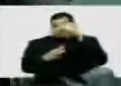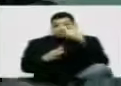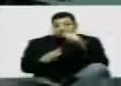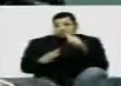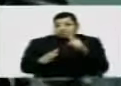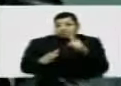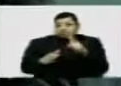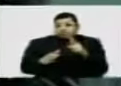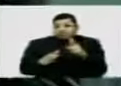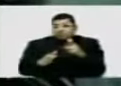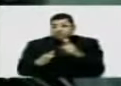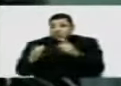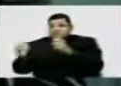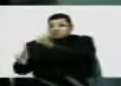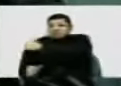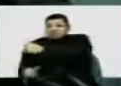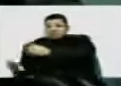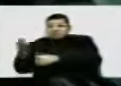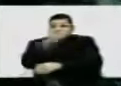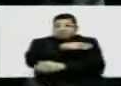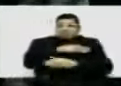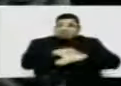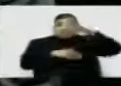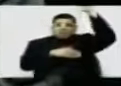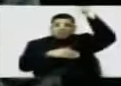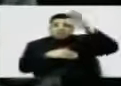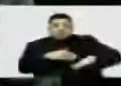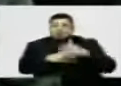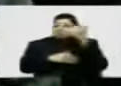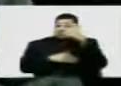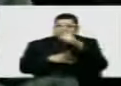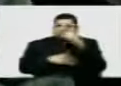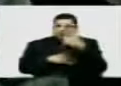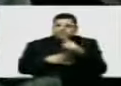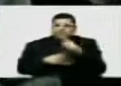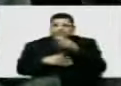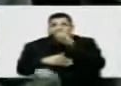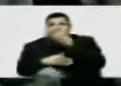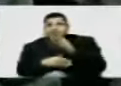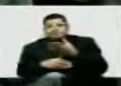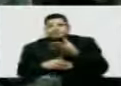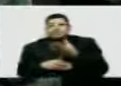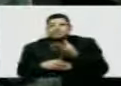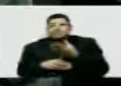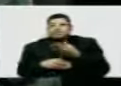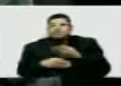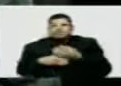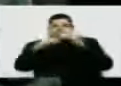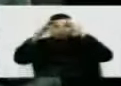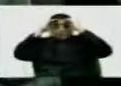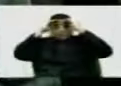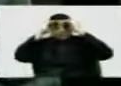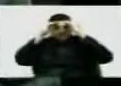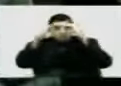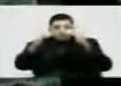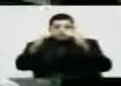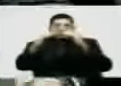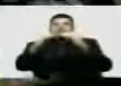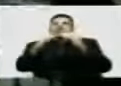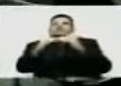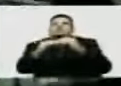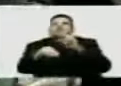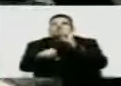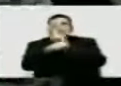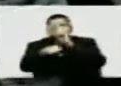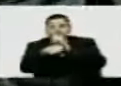tem esquerda, direita, centro, alto, baixo, não tem isso. Então, a maturidade